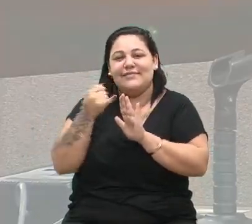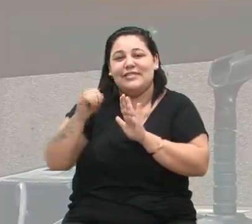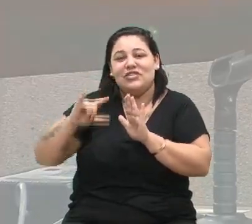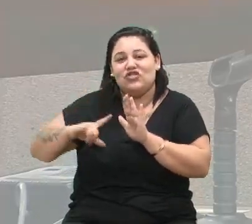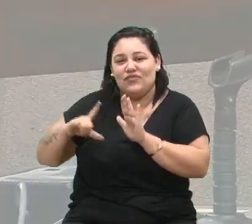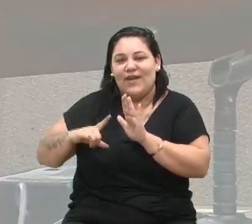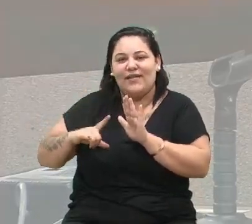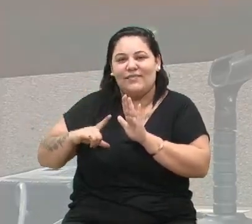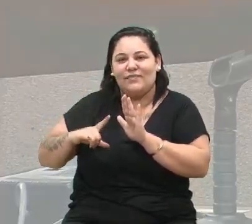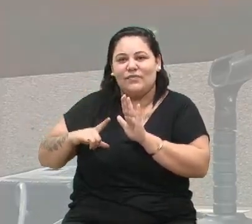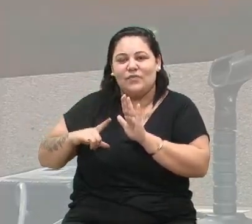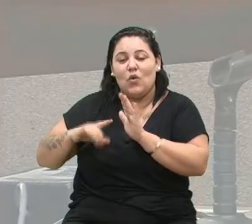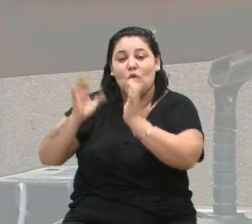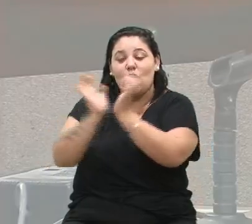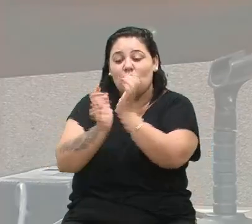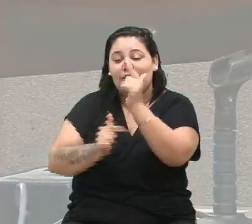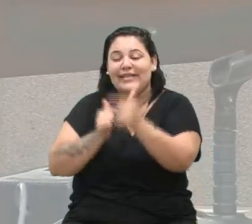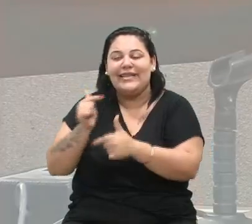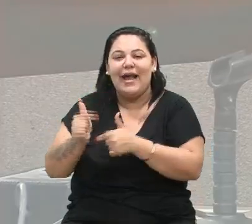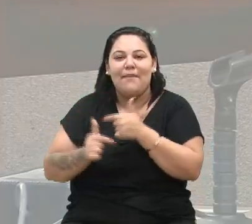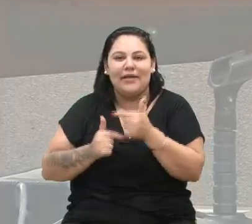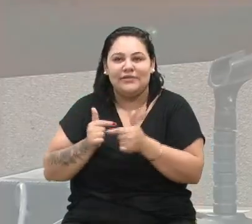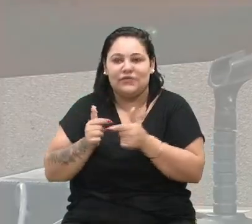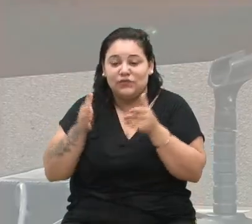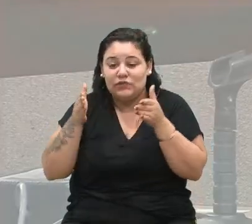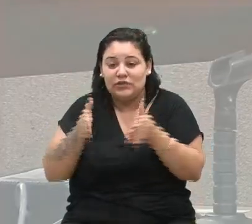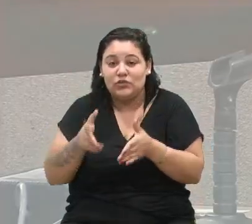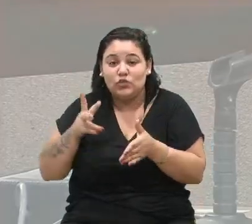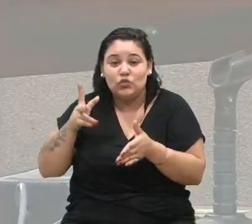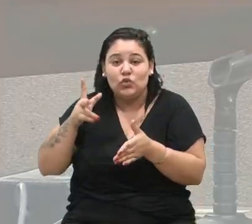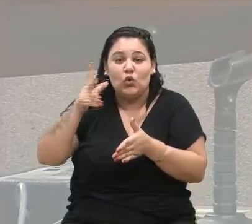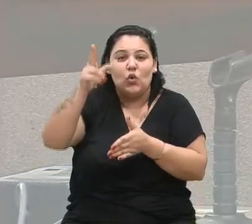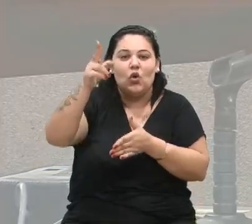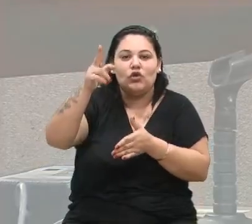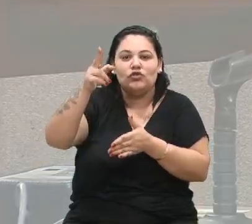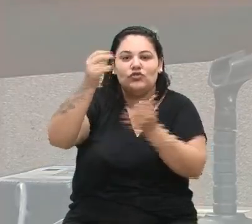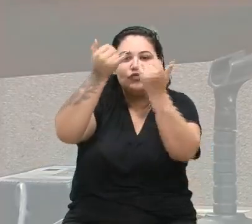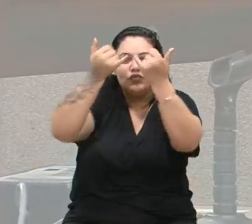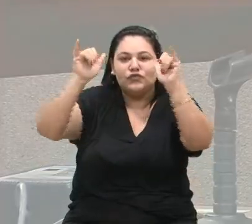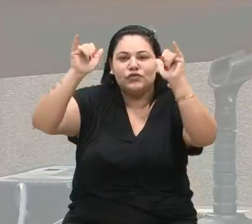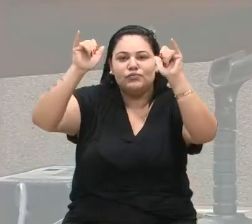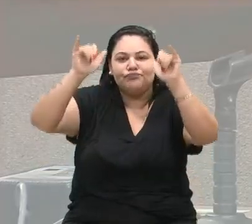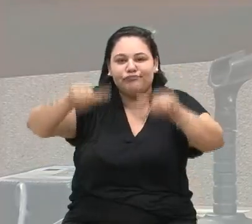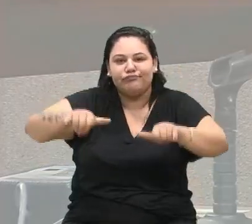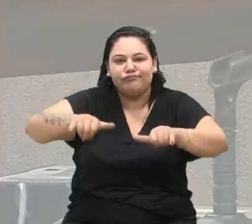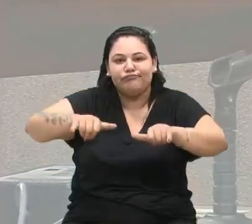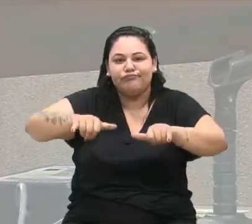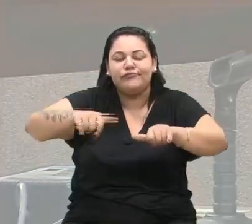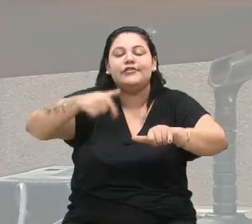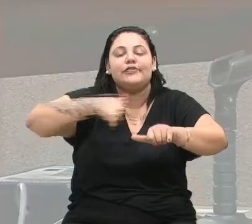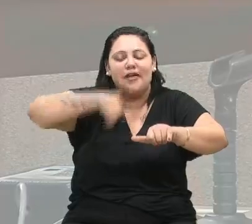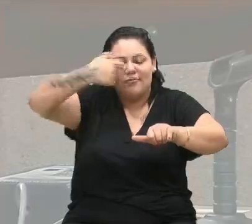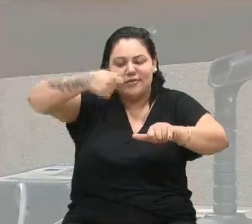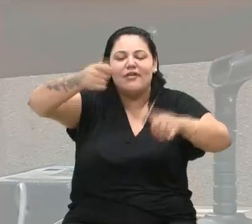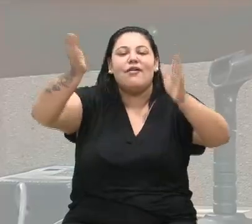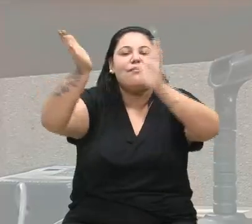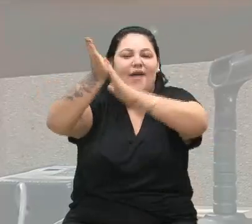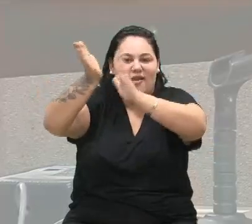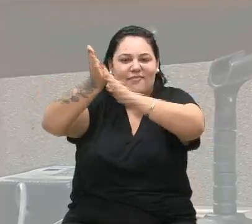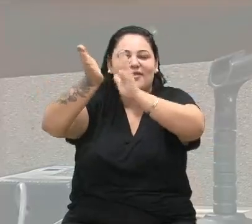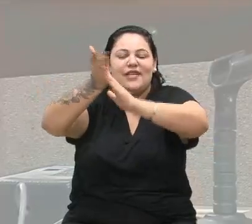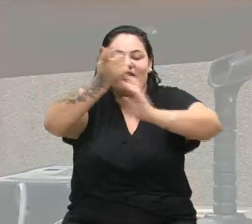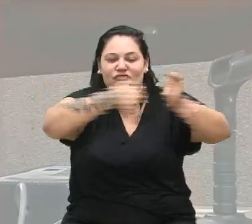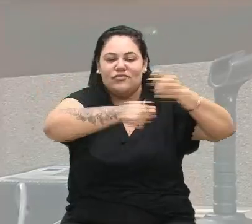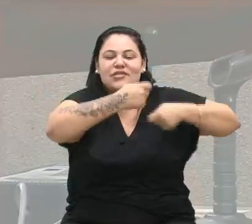uma equipe trabalhando especificamente nesse corte dos fios que estão soltos. E é motivo de comemorar, de parabenizar a